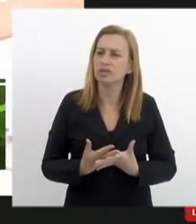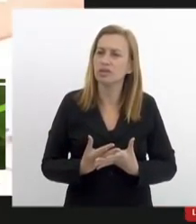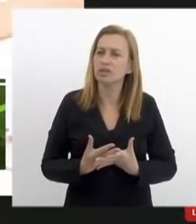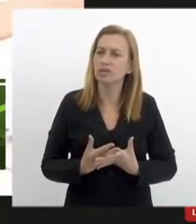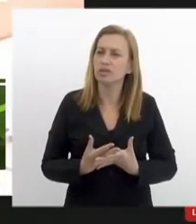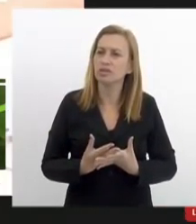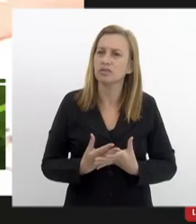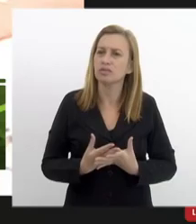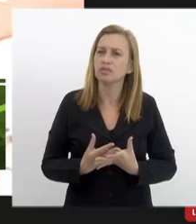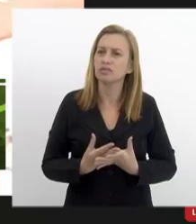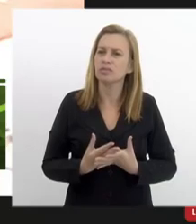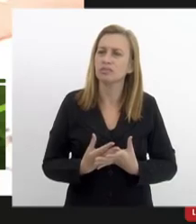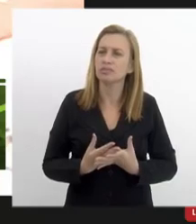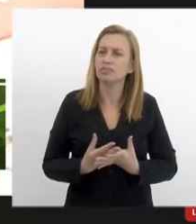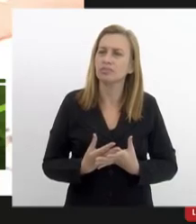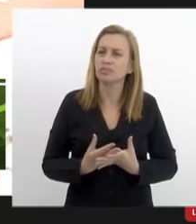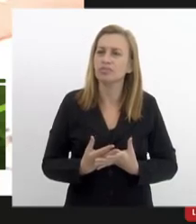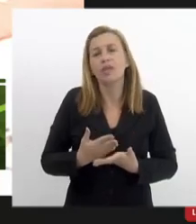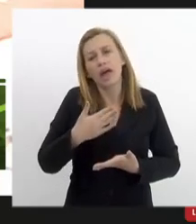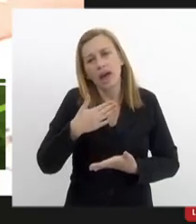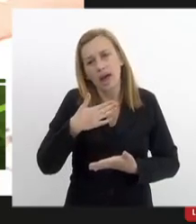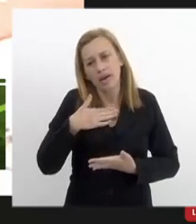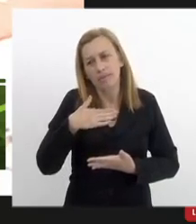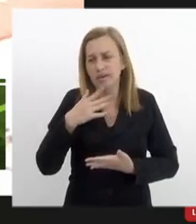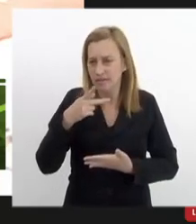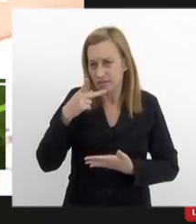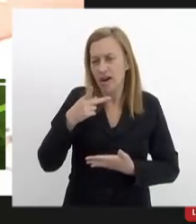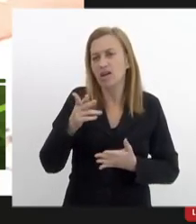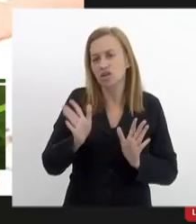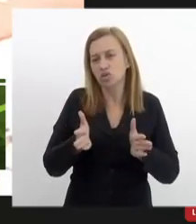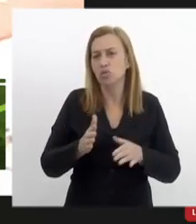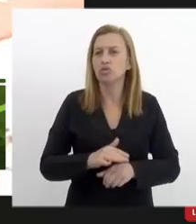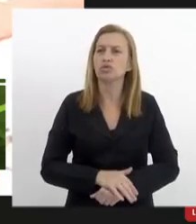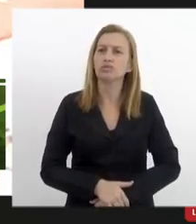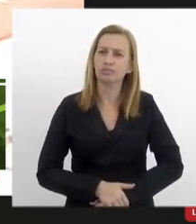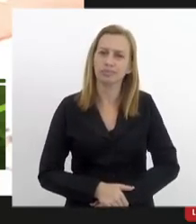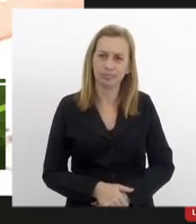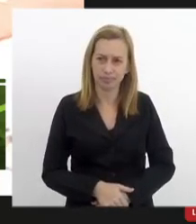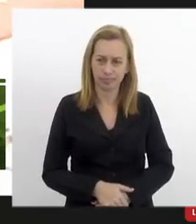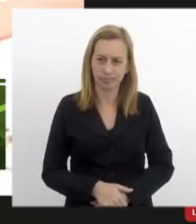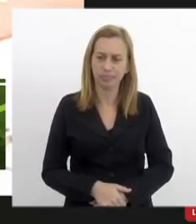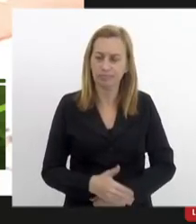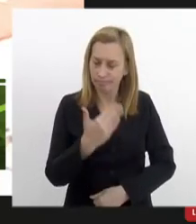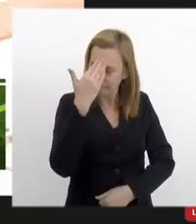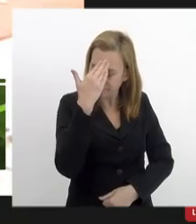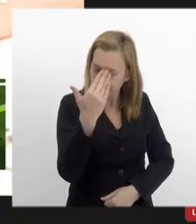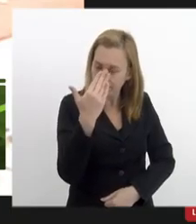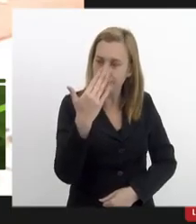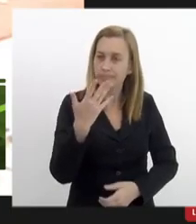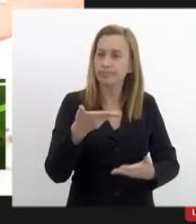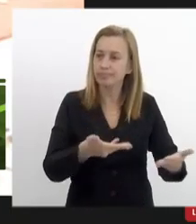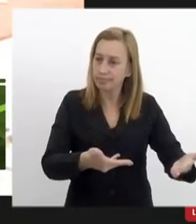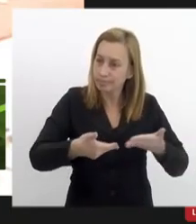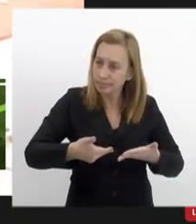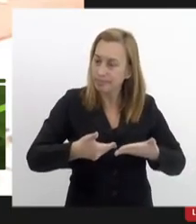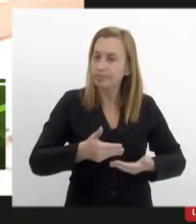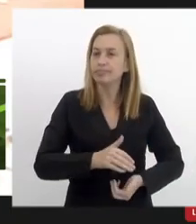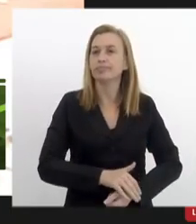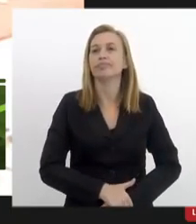E esse é o que eu tenho para falar no momento. E agradecer pelo convite.